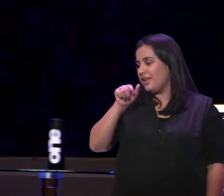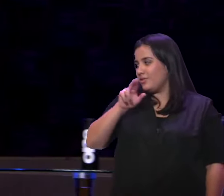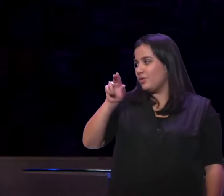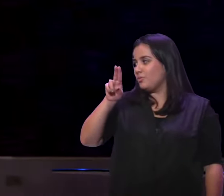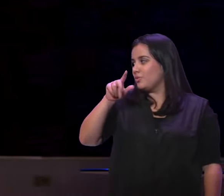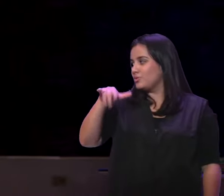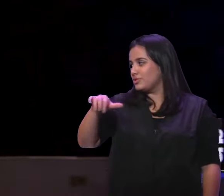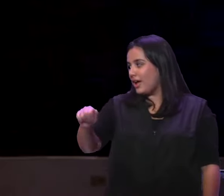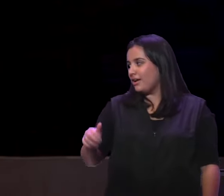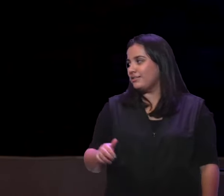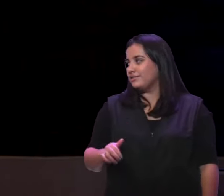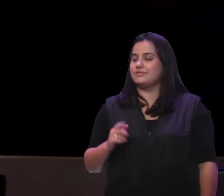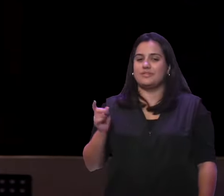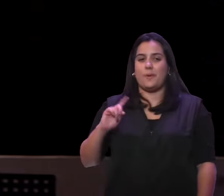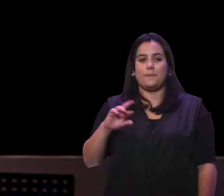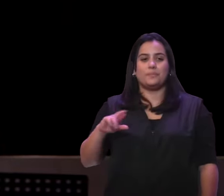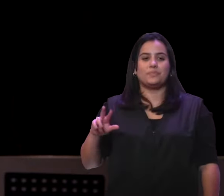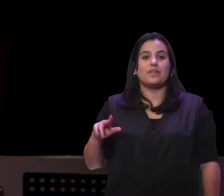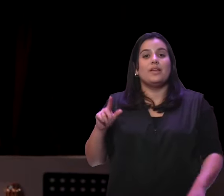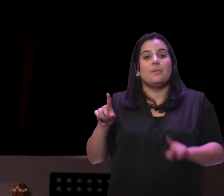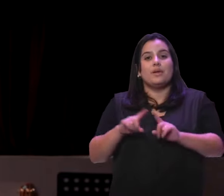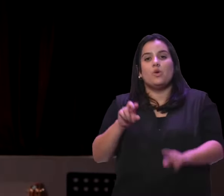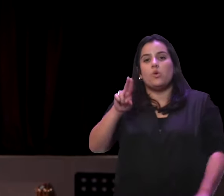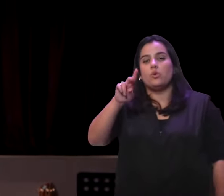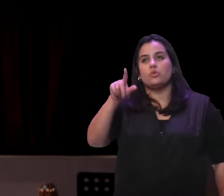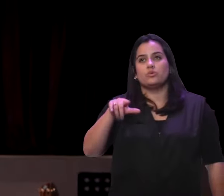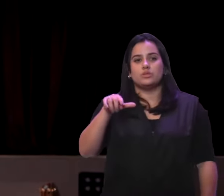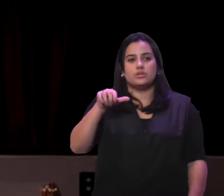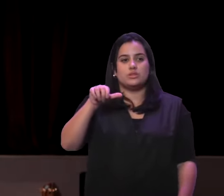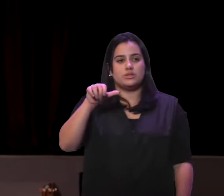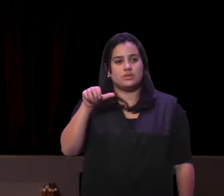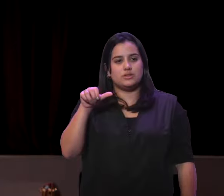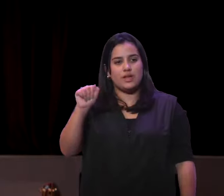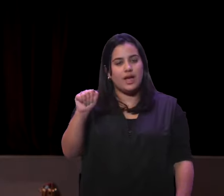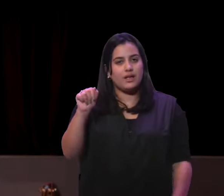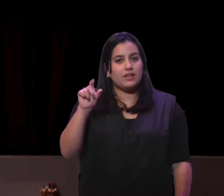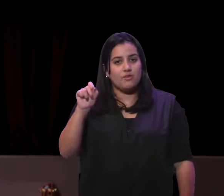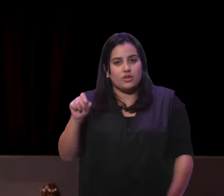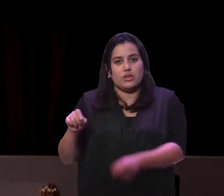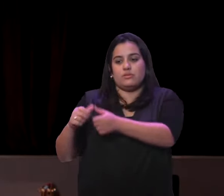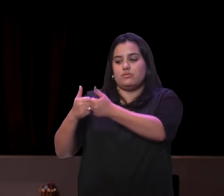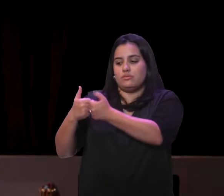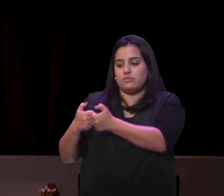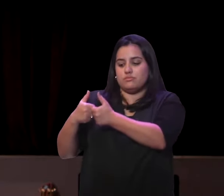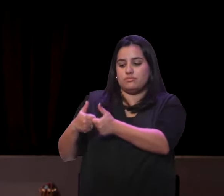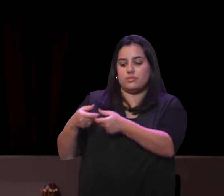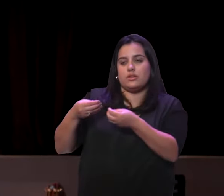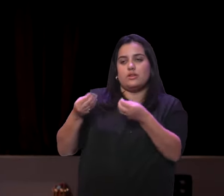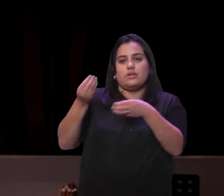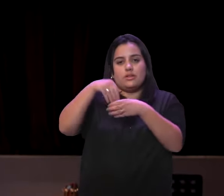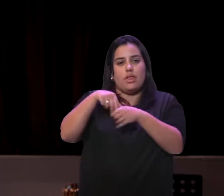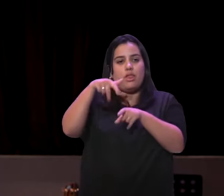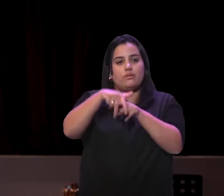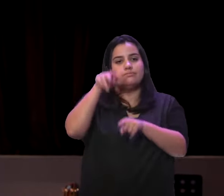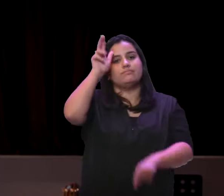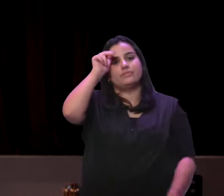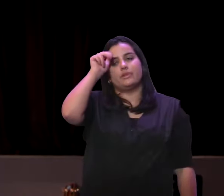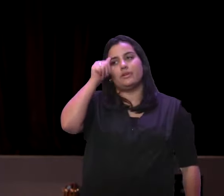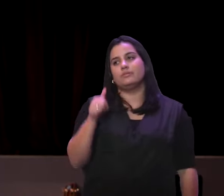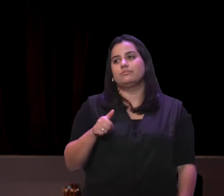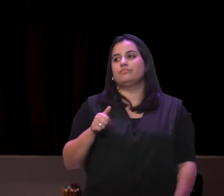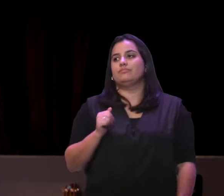enfim. Mas Uzá e Aiô estavam lá, carregando a arca da aliança na carroça. E aí